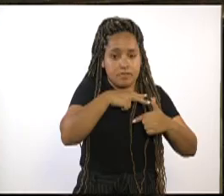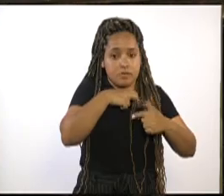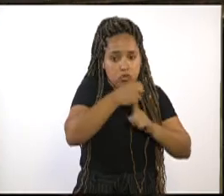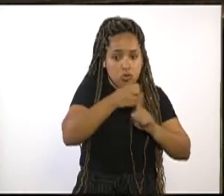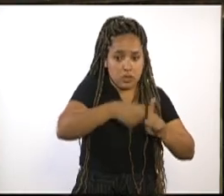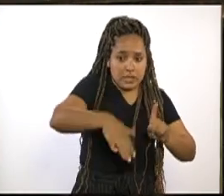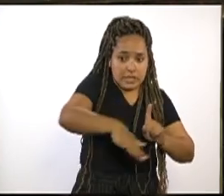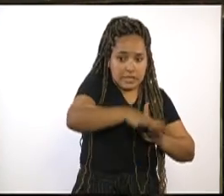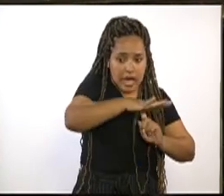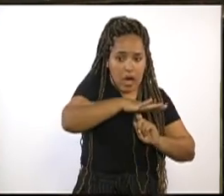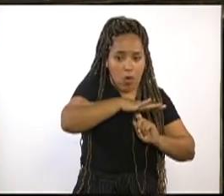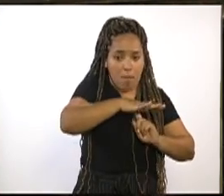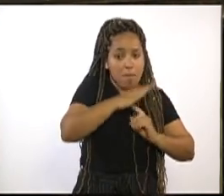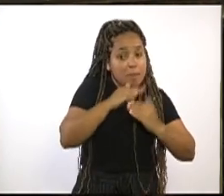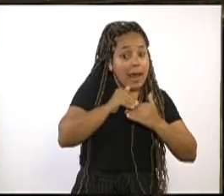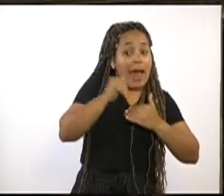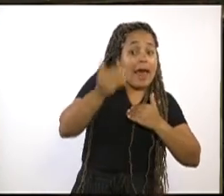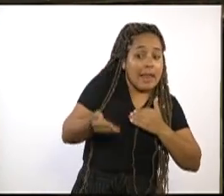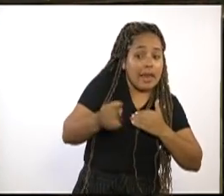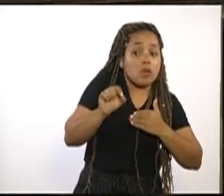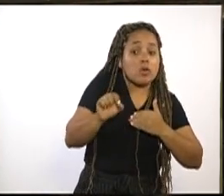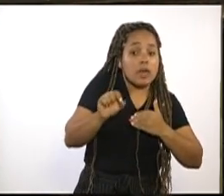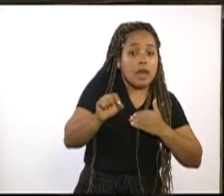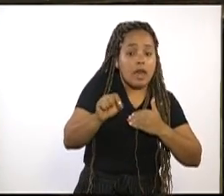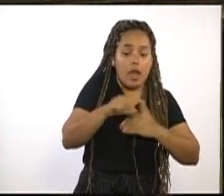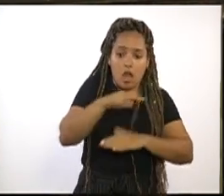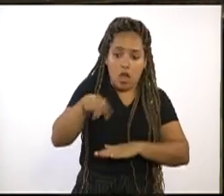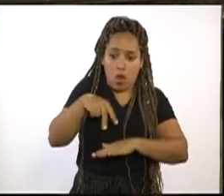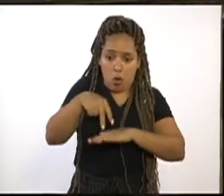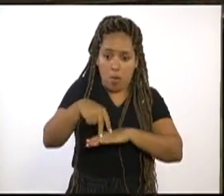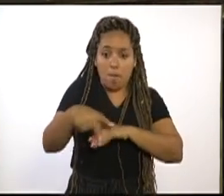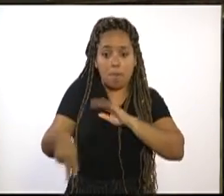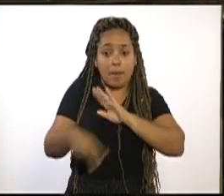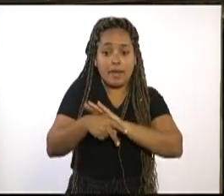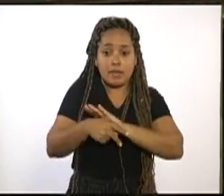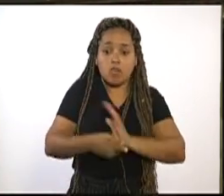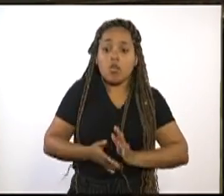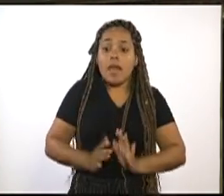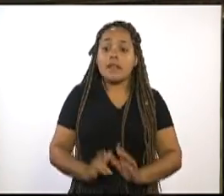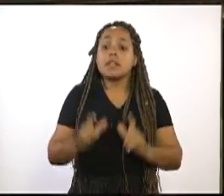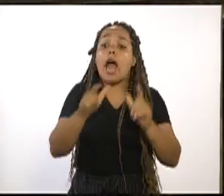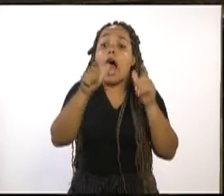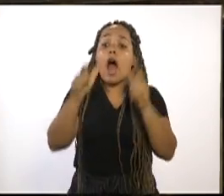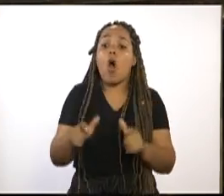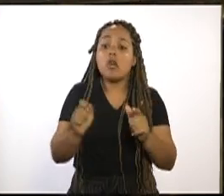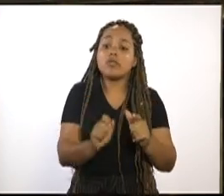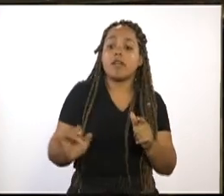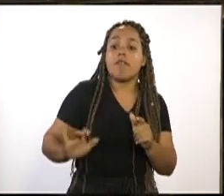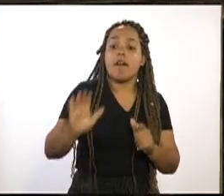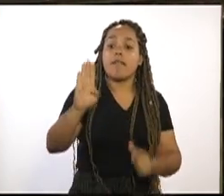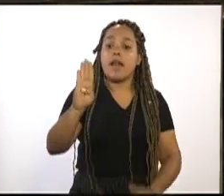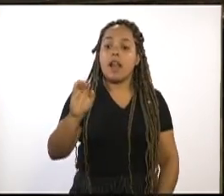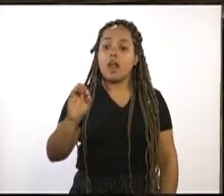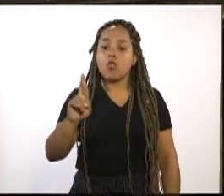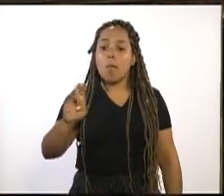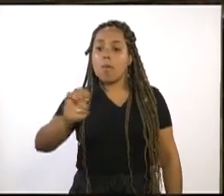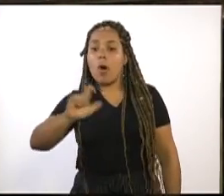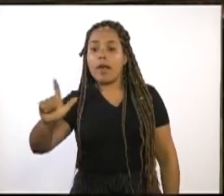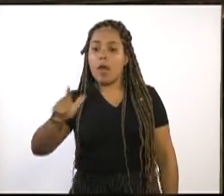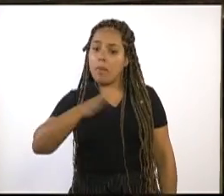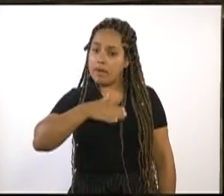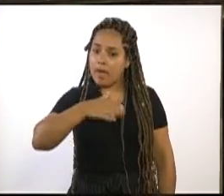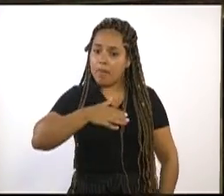social, eu venho da favela do Borel e a minha militância, ela começa exatamente